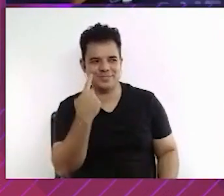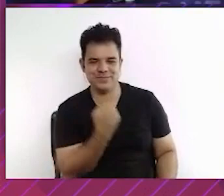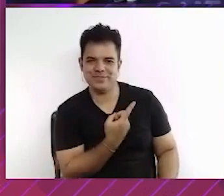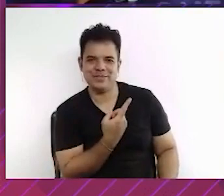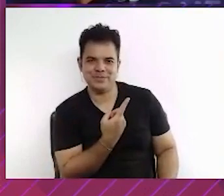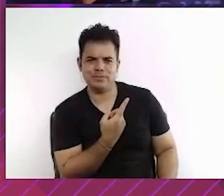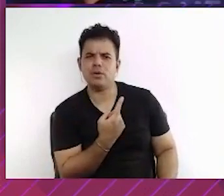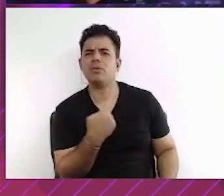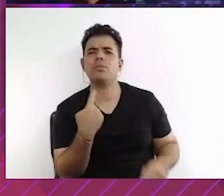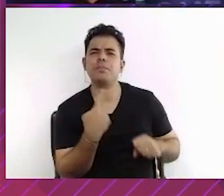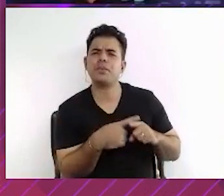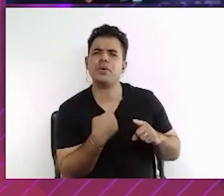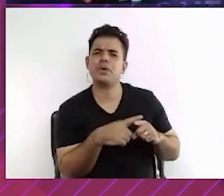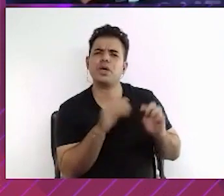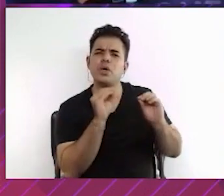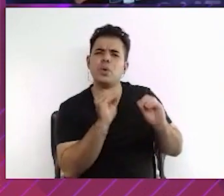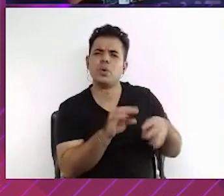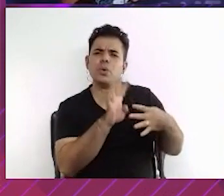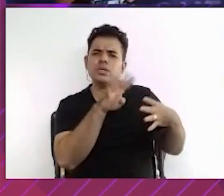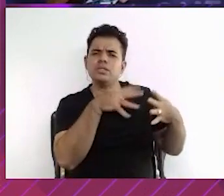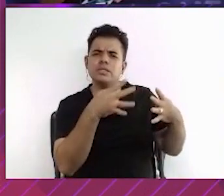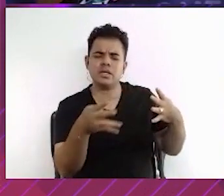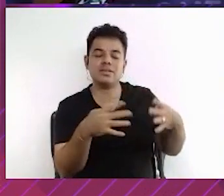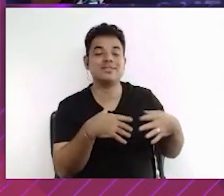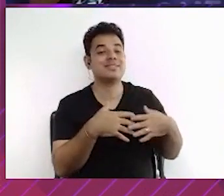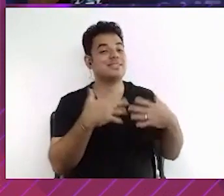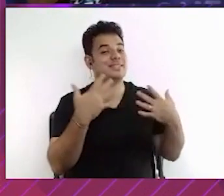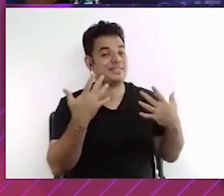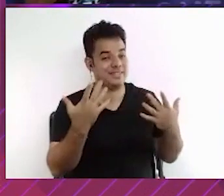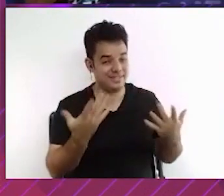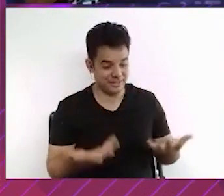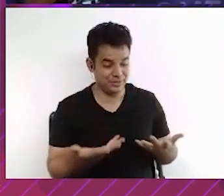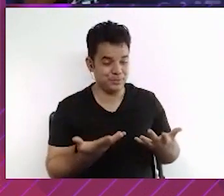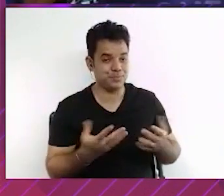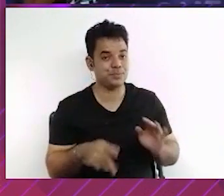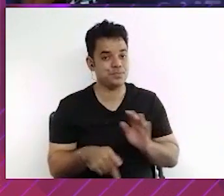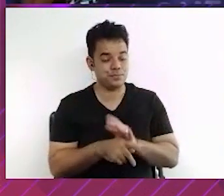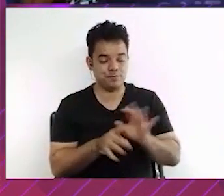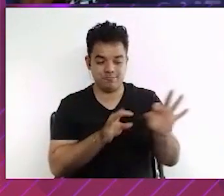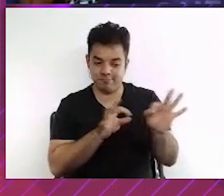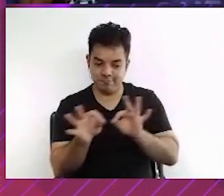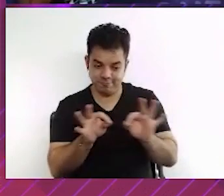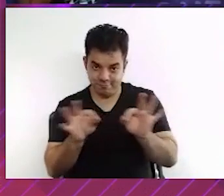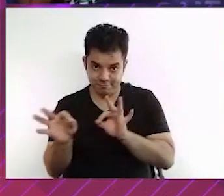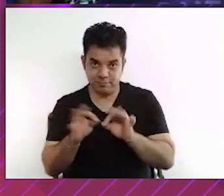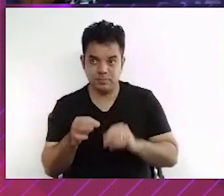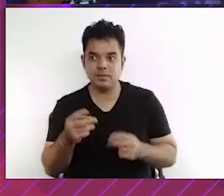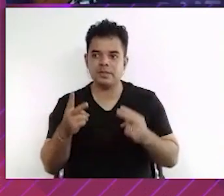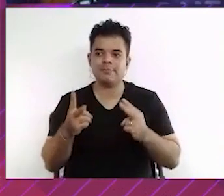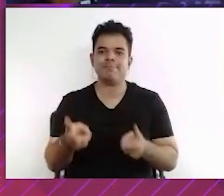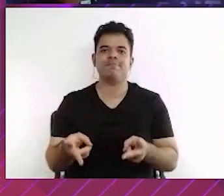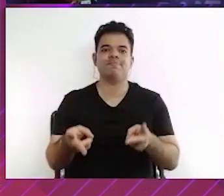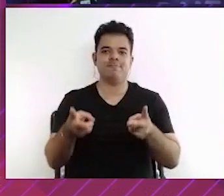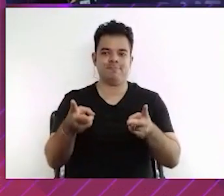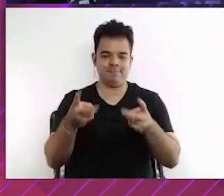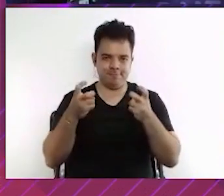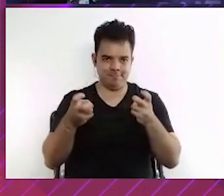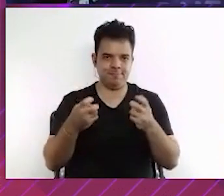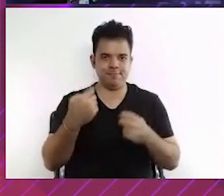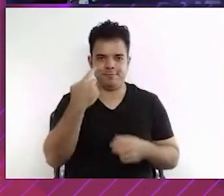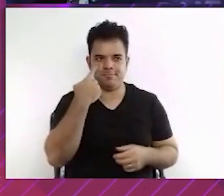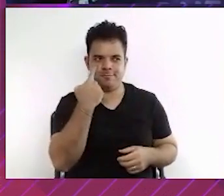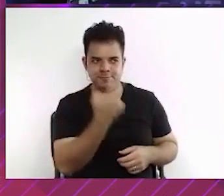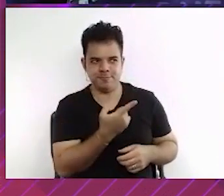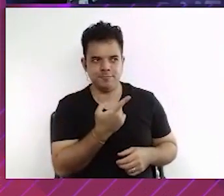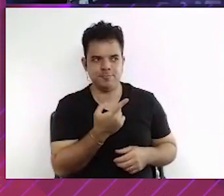na escala? Então, o otimizador, na verdade, aí, no caso, ele viu, se vocês olharem a previsão de